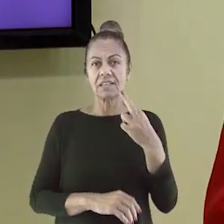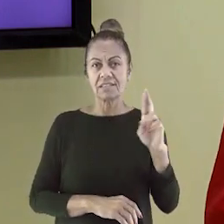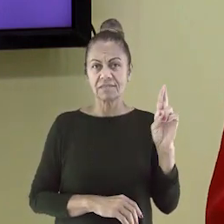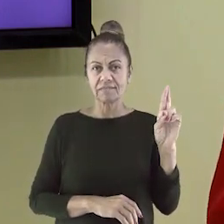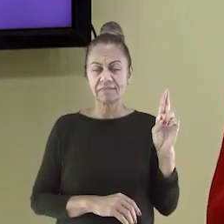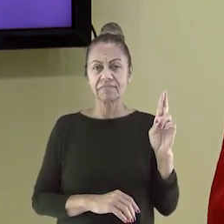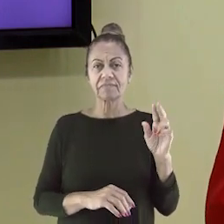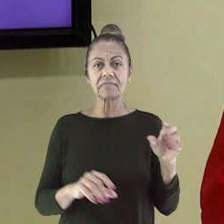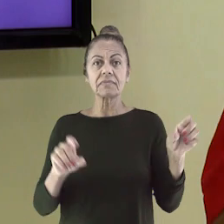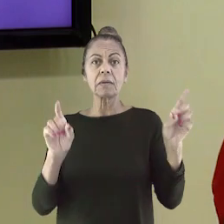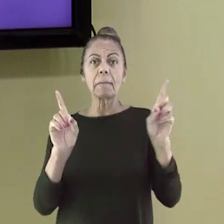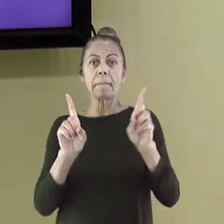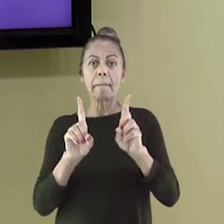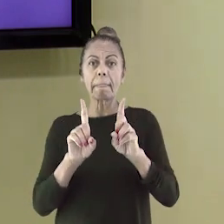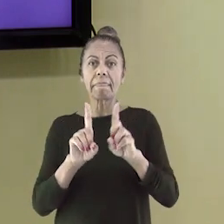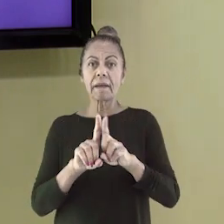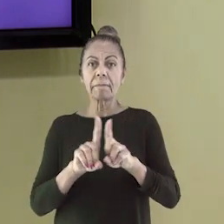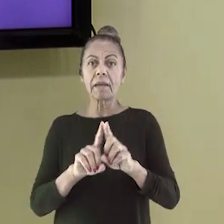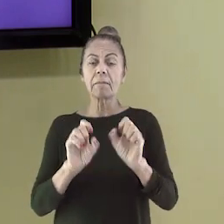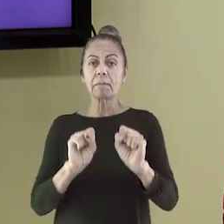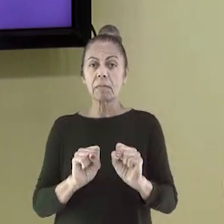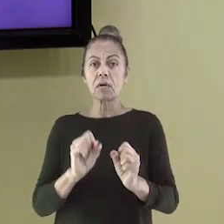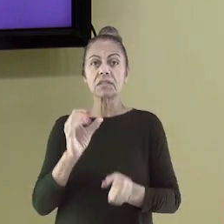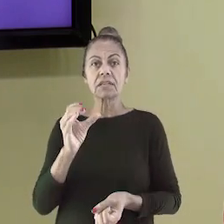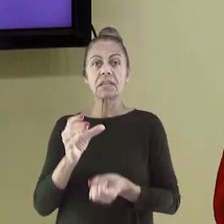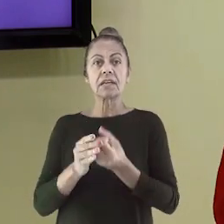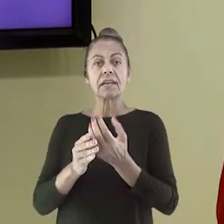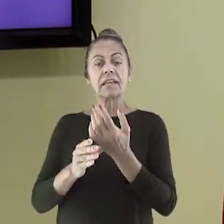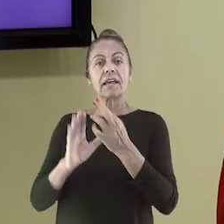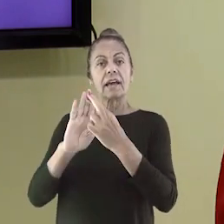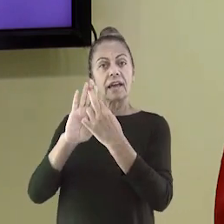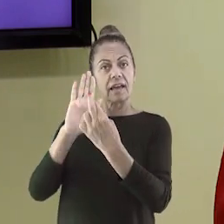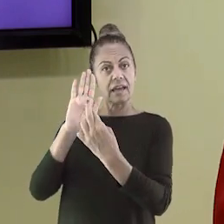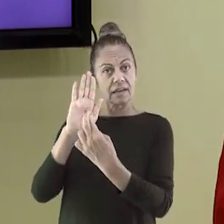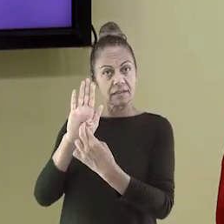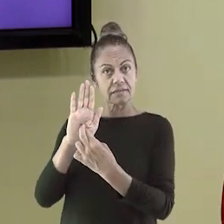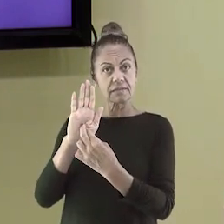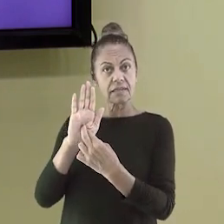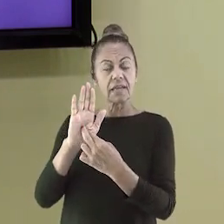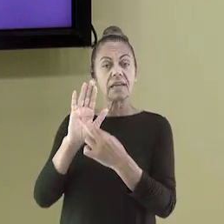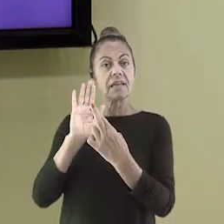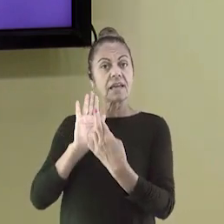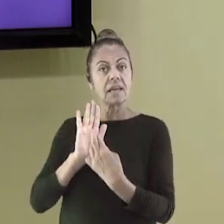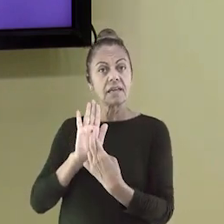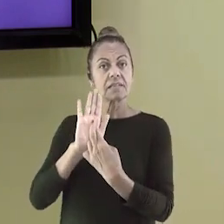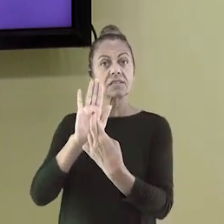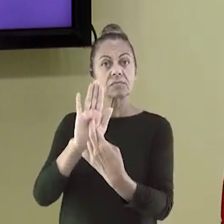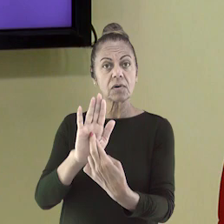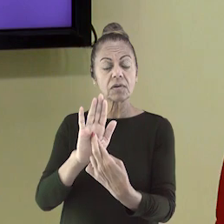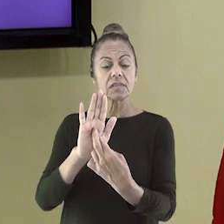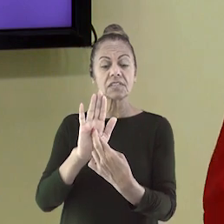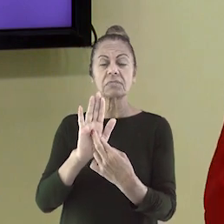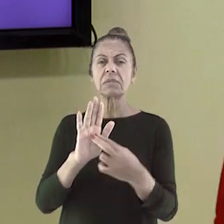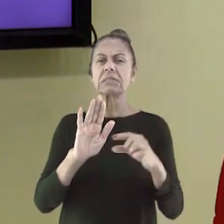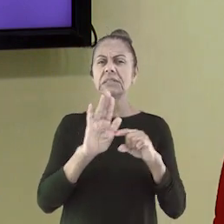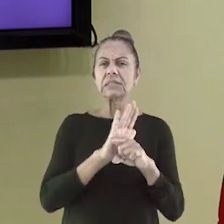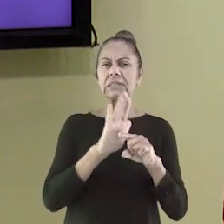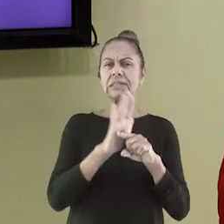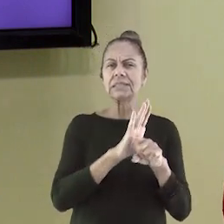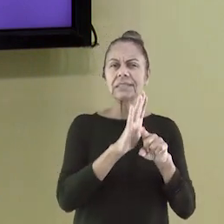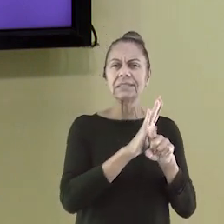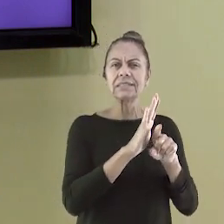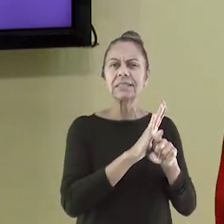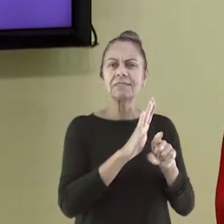religião. Podem também estabelecer regras aos fiéis e conter respostas para as questões